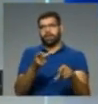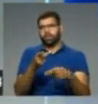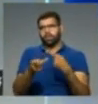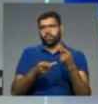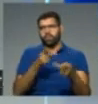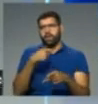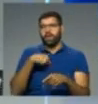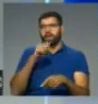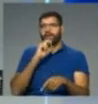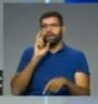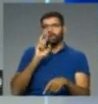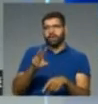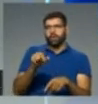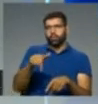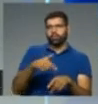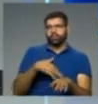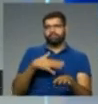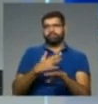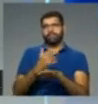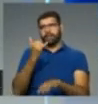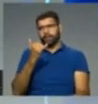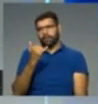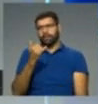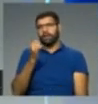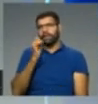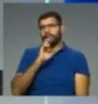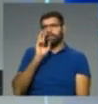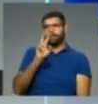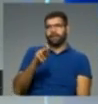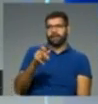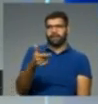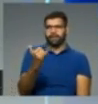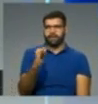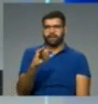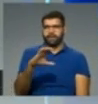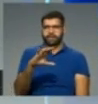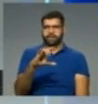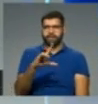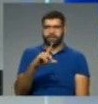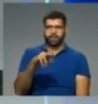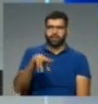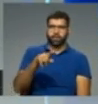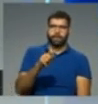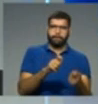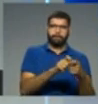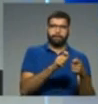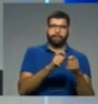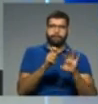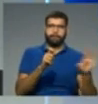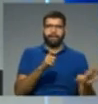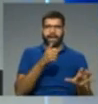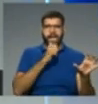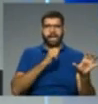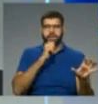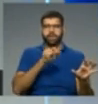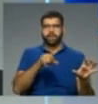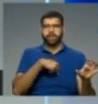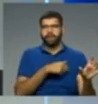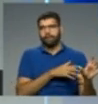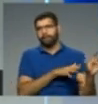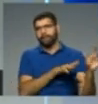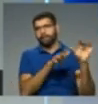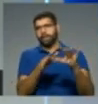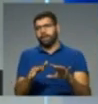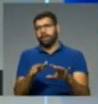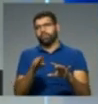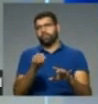tudo isto, válida para hoje às 12 horas, podemos ver um anticiclone a sudoeste dos Açores. Ele estende a sua influência em direção ao Golfo